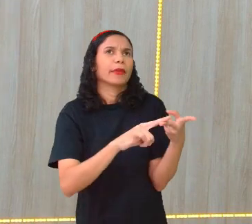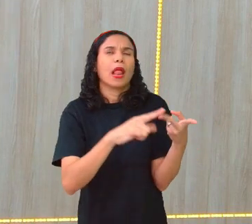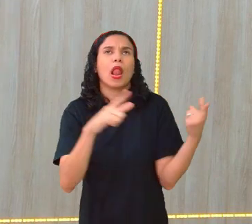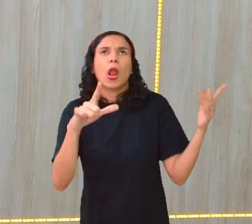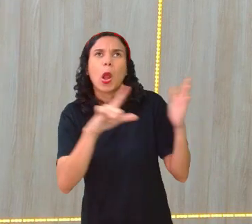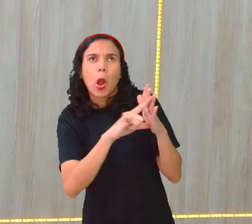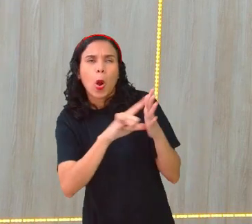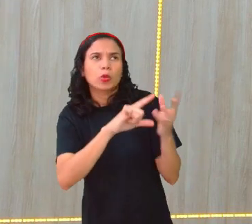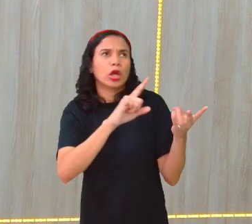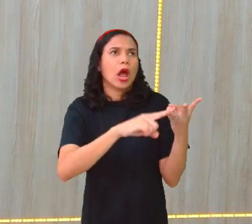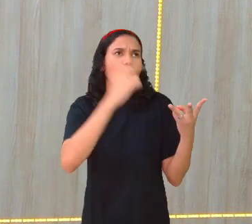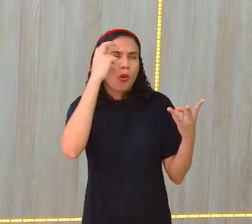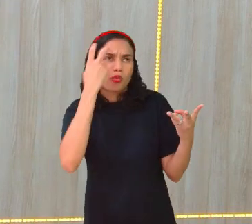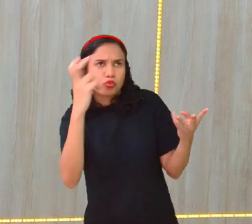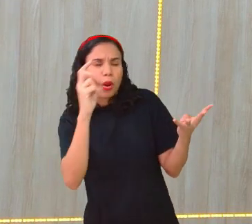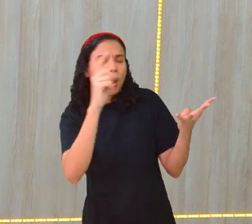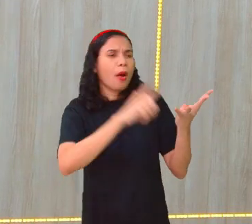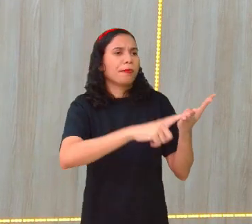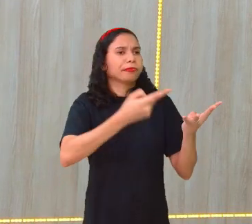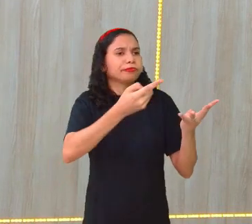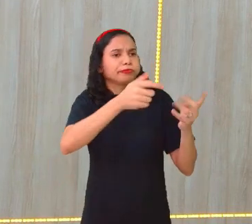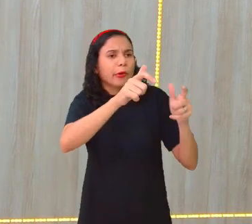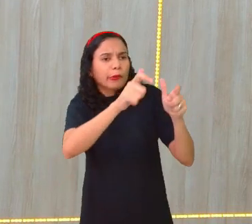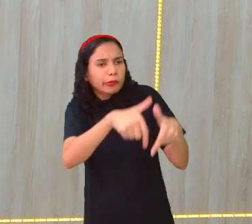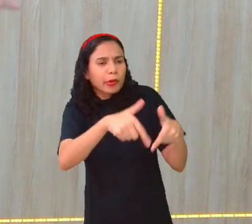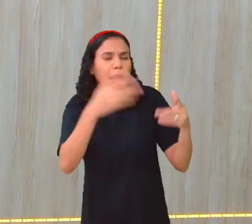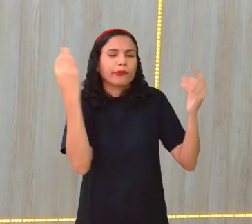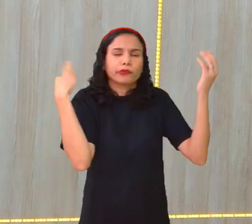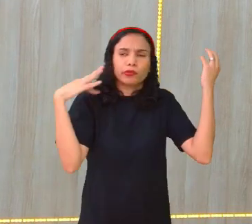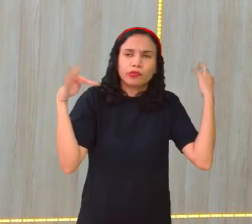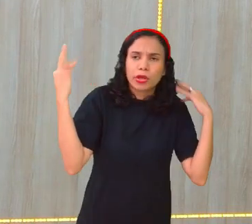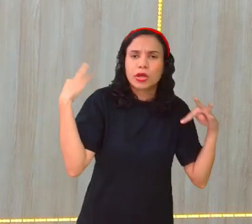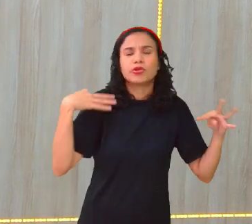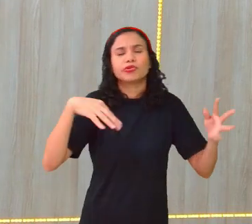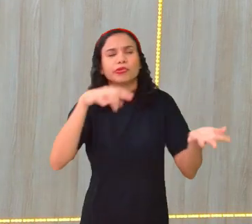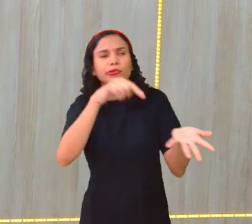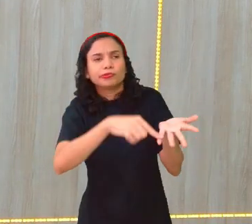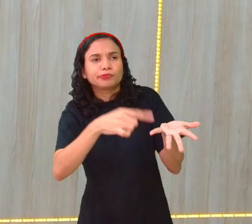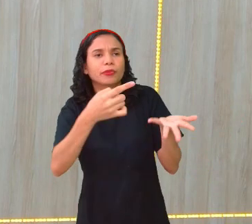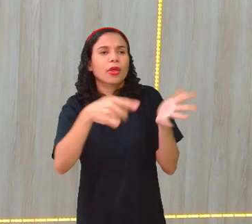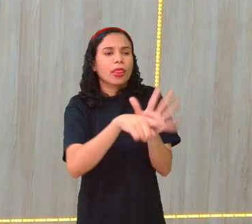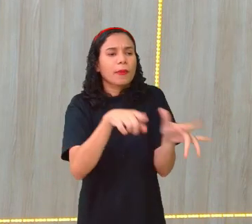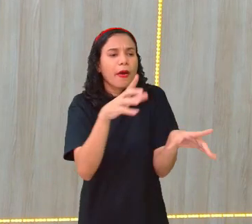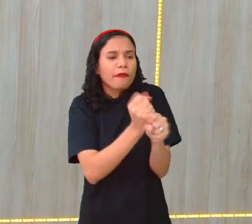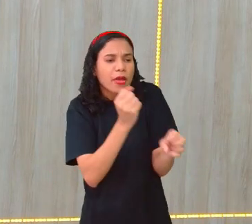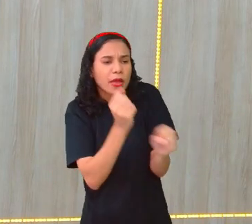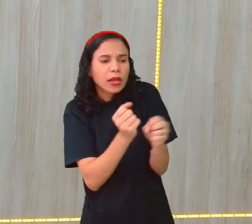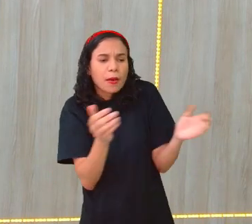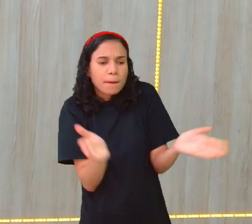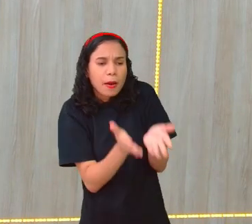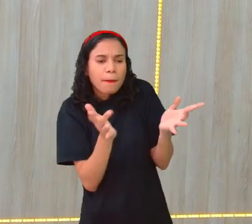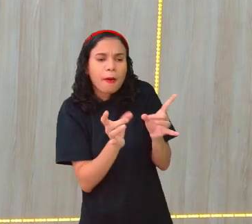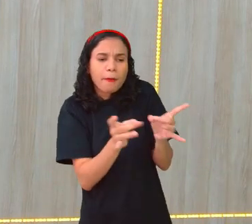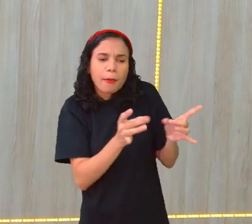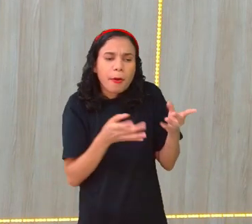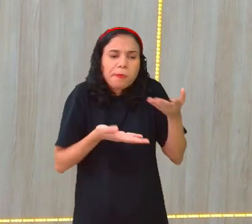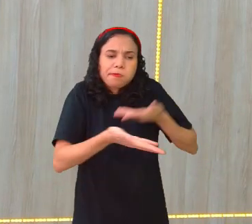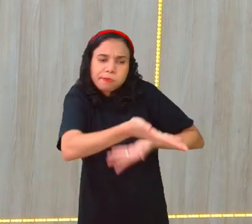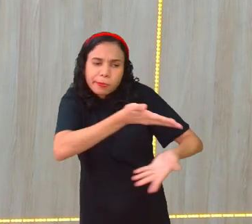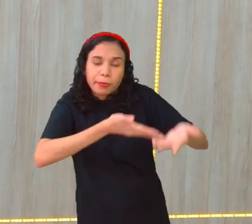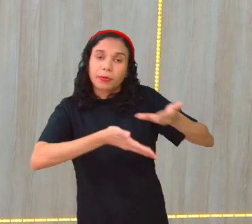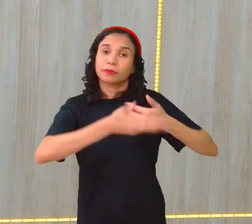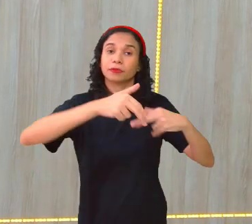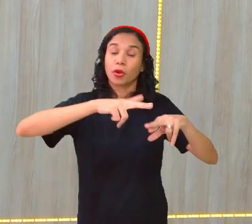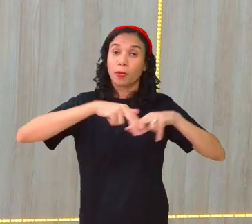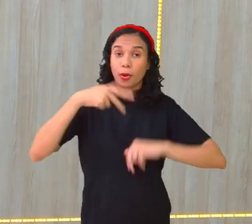aquela atividade cultural, tem aquele ponto turístico, tem aquela questão financeira, onde o comércio flui mais ali.